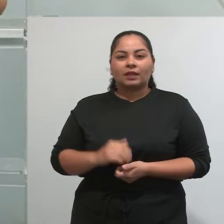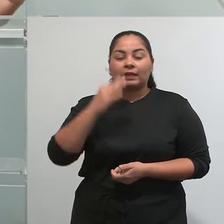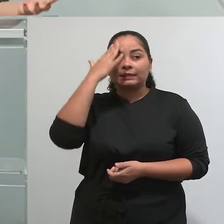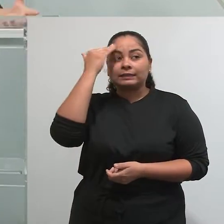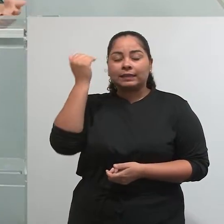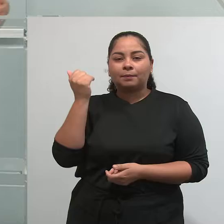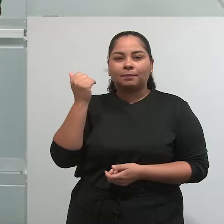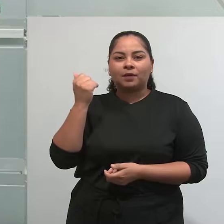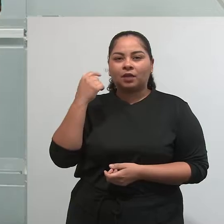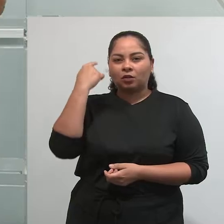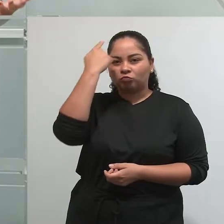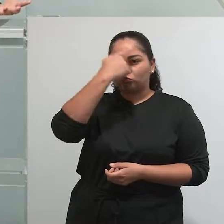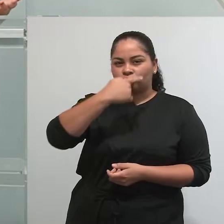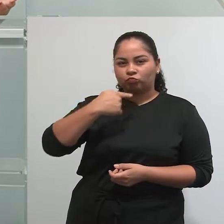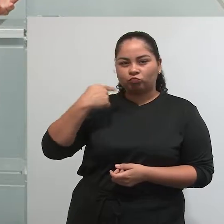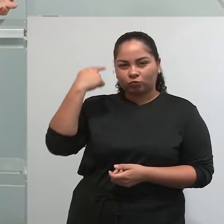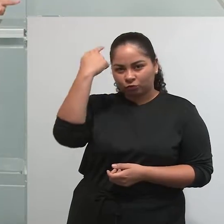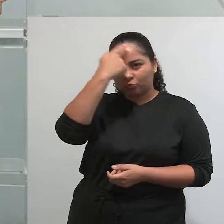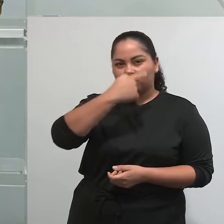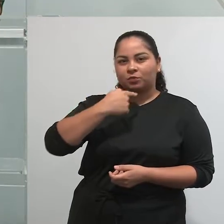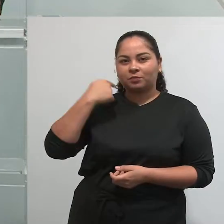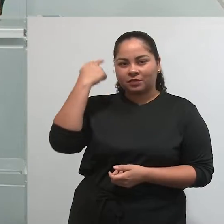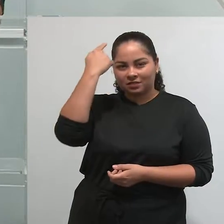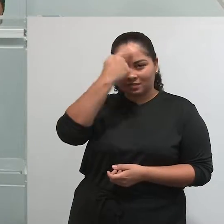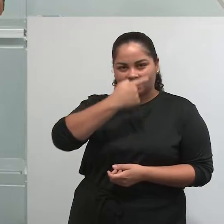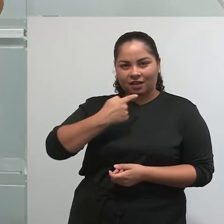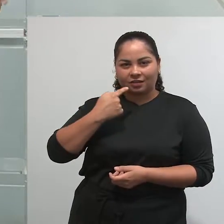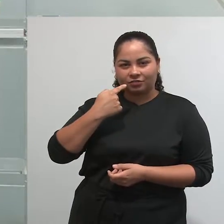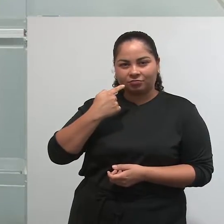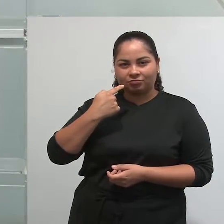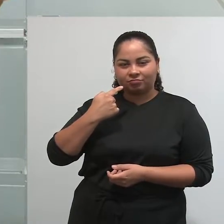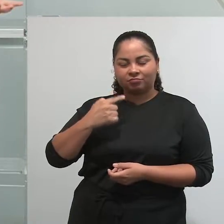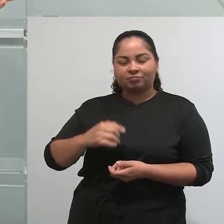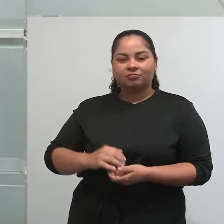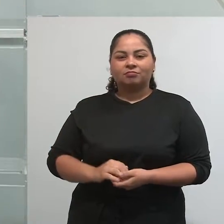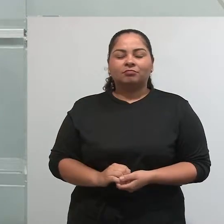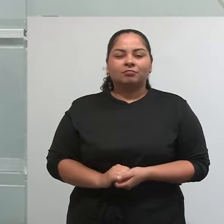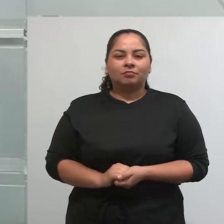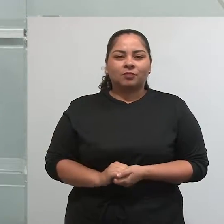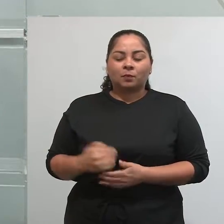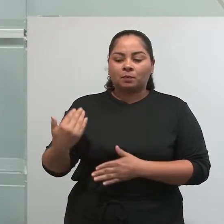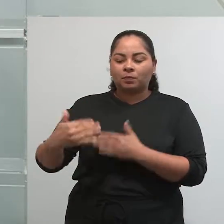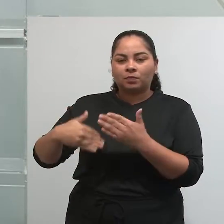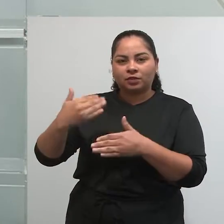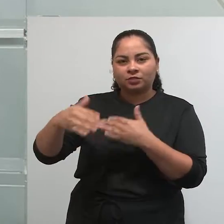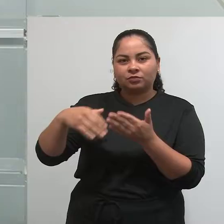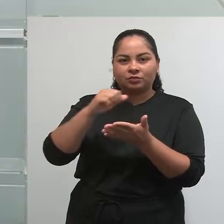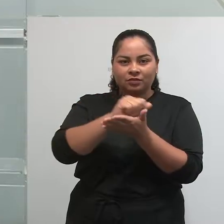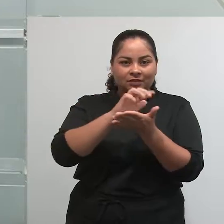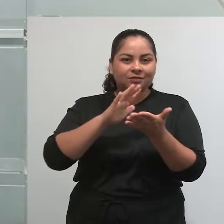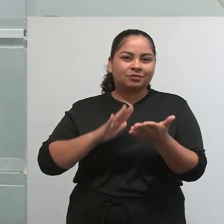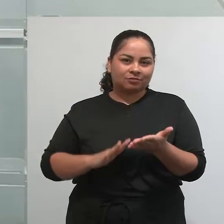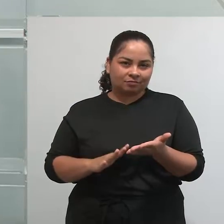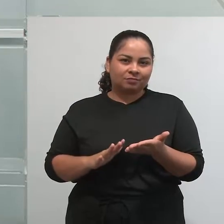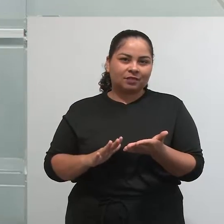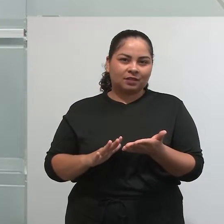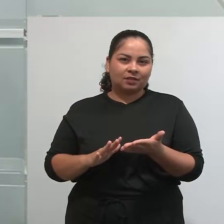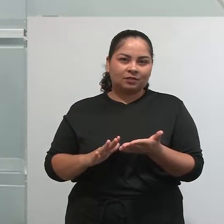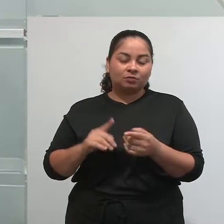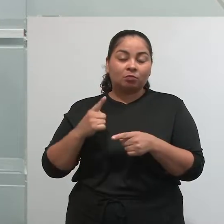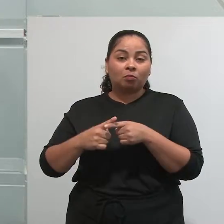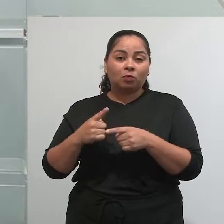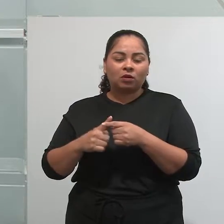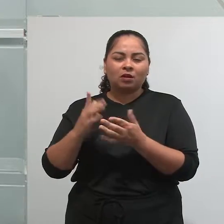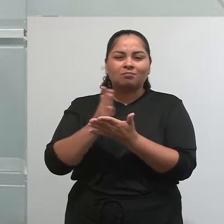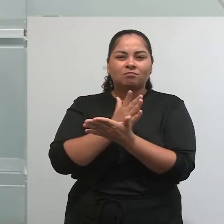né, para participar de atividades muito longo. E então consegue ficar uma tarde inteira desenvolvendo a atividade e tudo bem. Tem outros